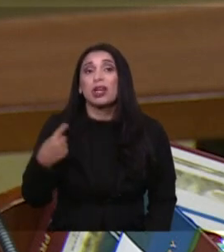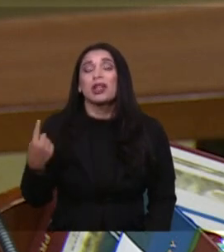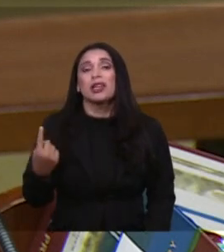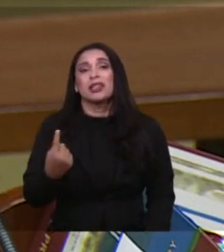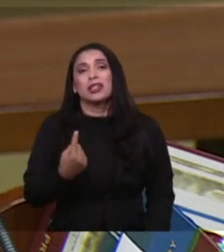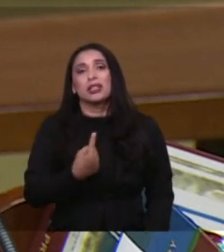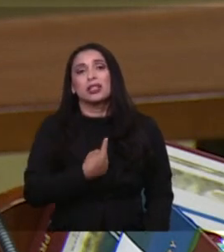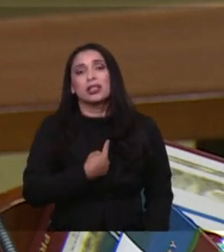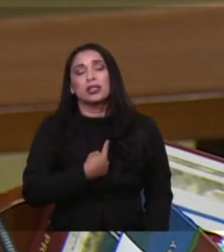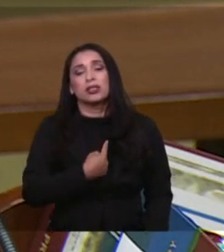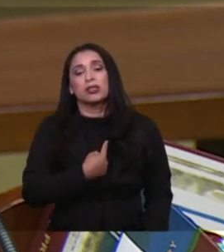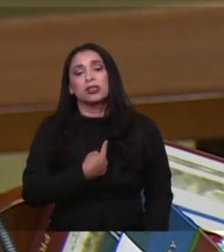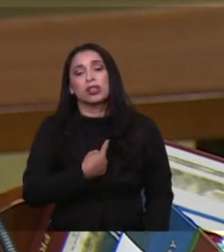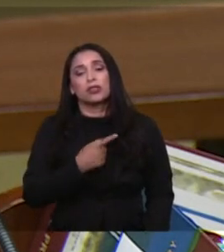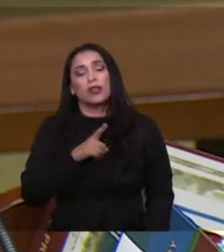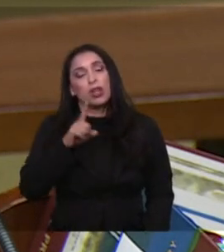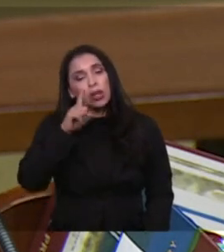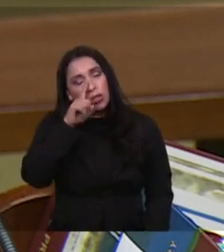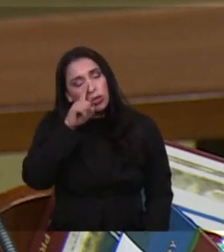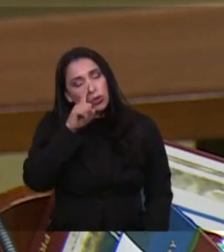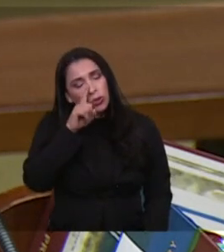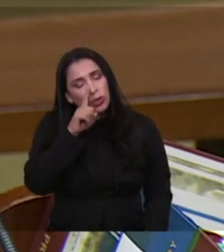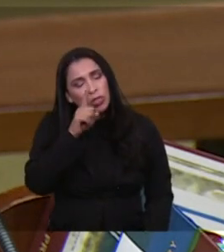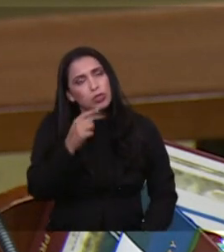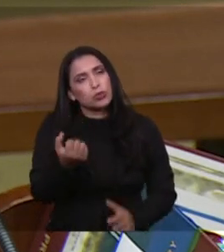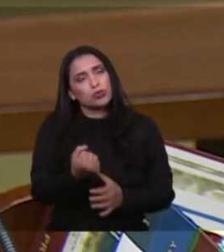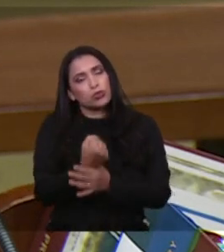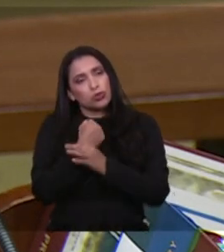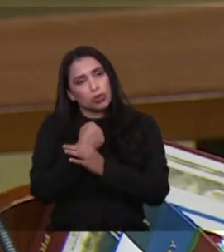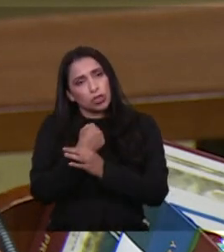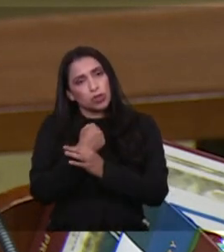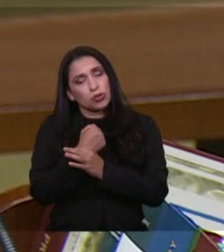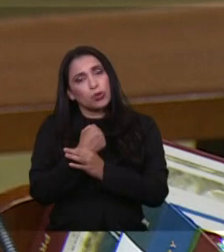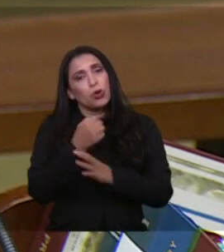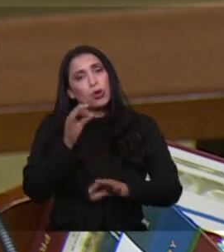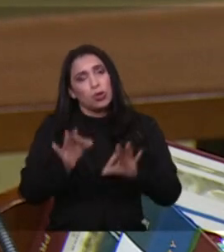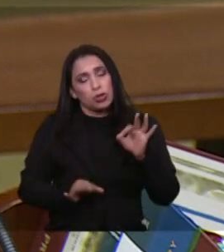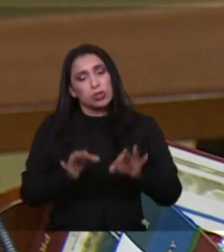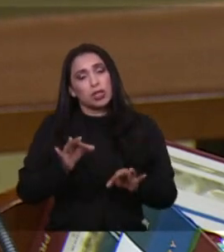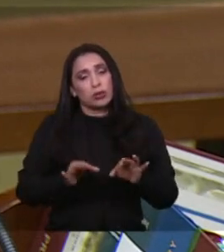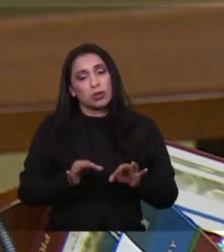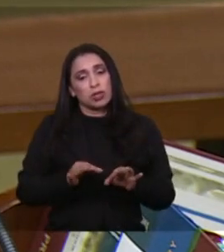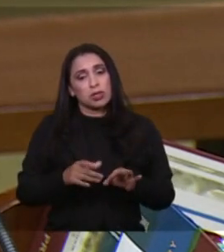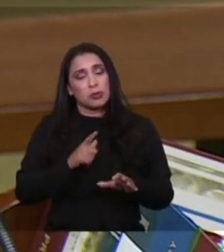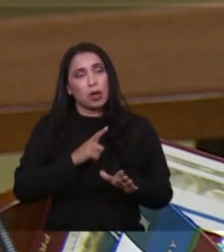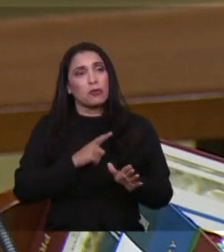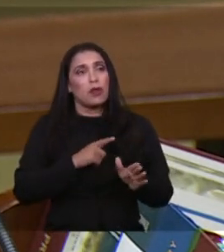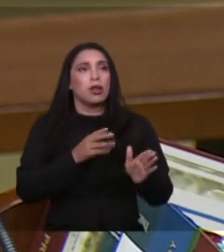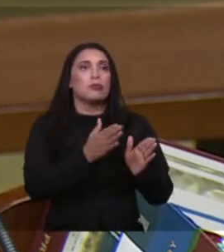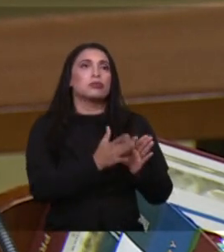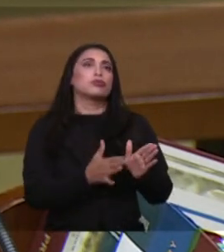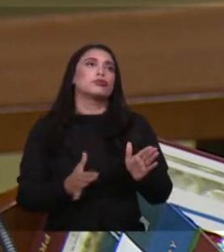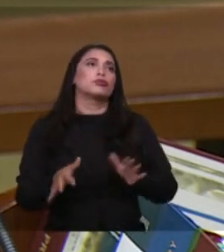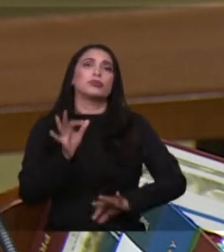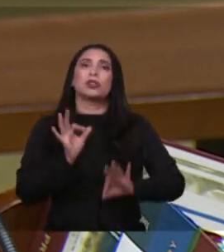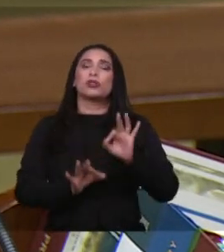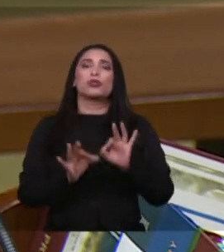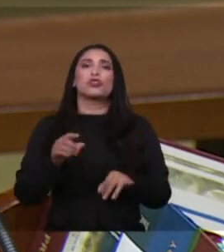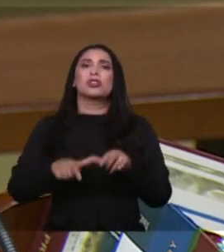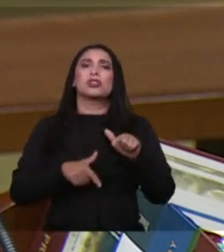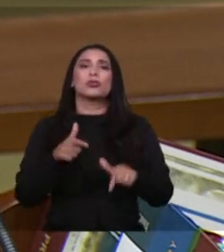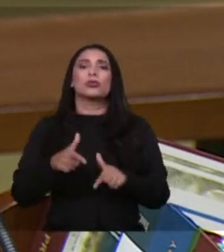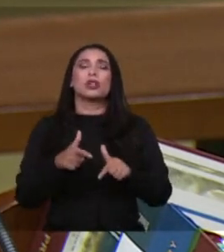época que o risco de segurança jurídica era maior para o empregado, que tramitou durante anos na Justiça do Trabalho e obteve